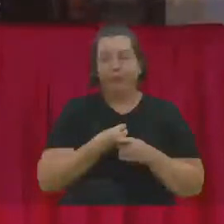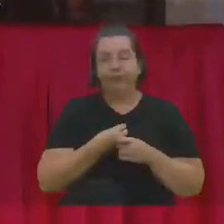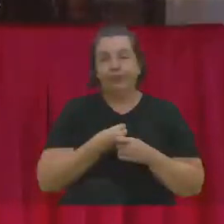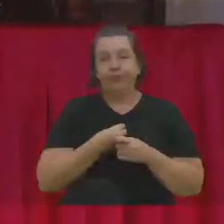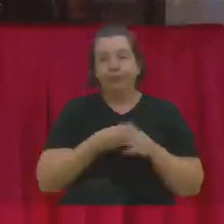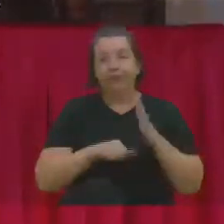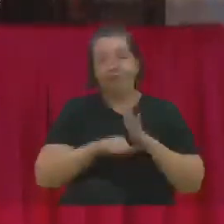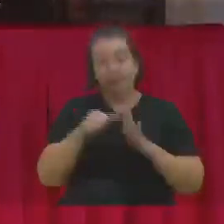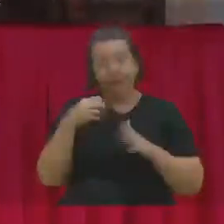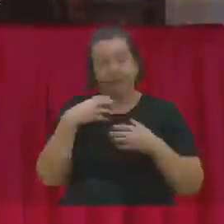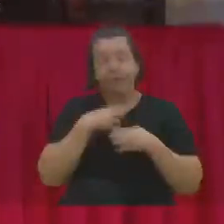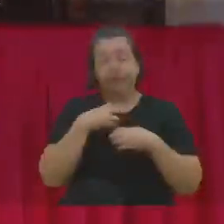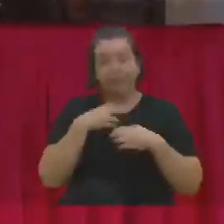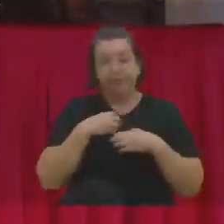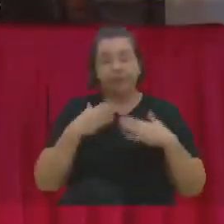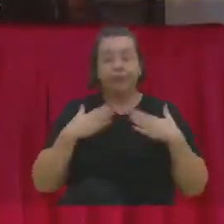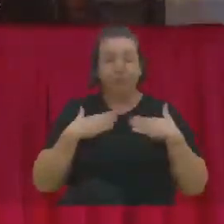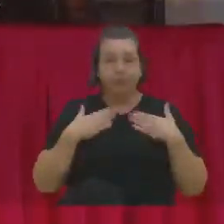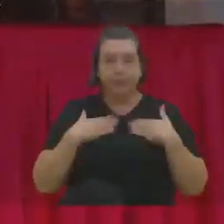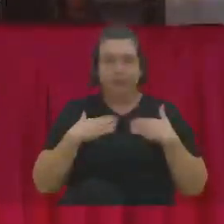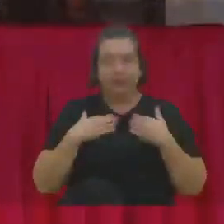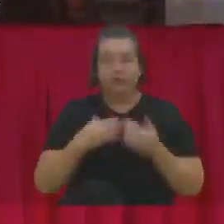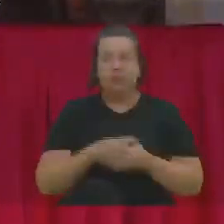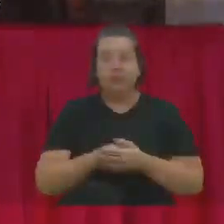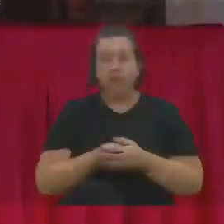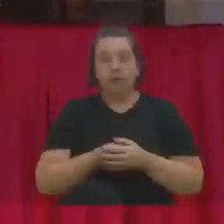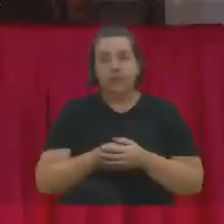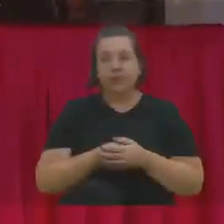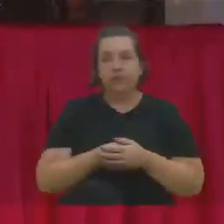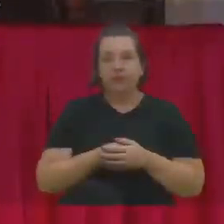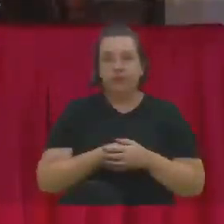primeira atitude é minha, é sua.